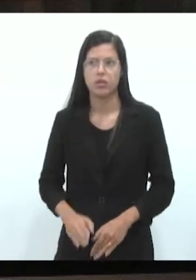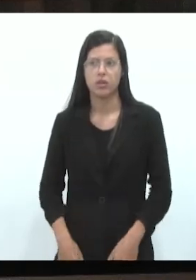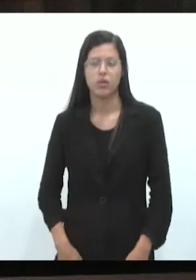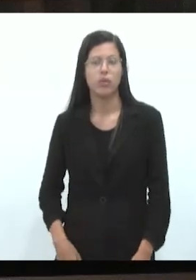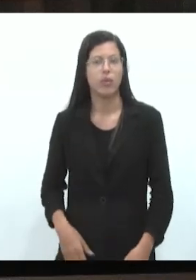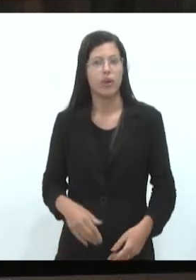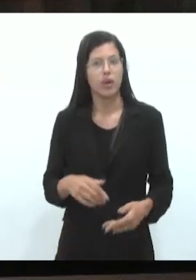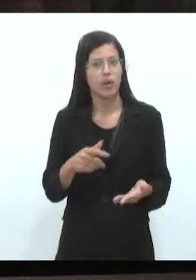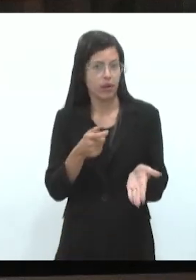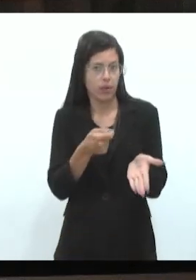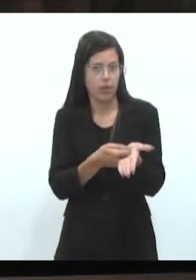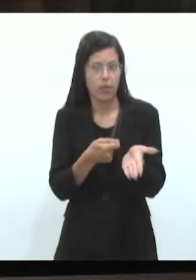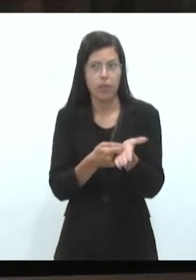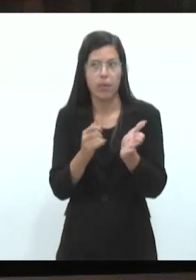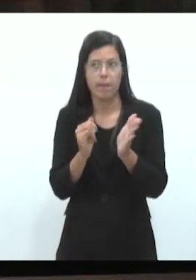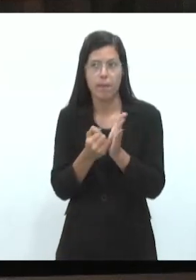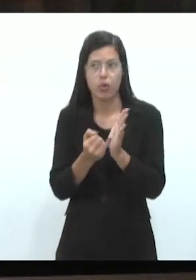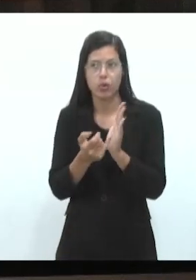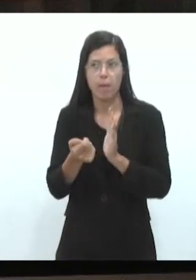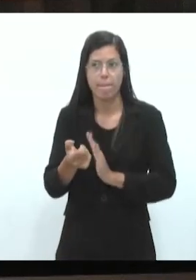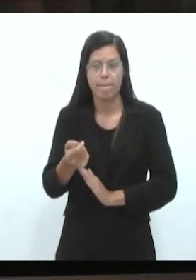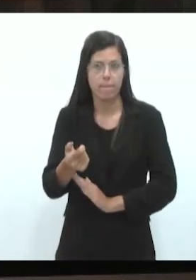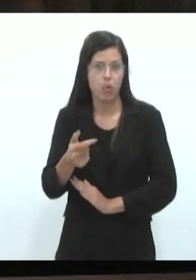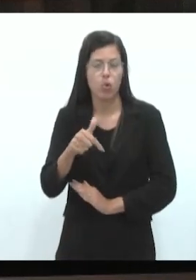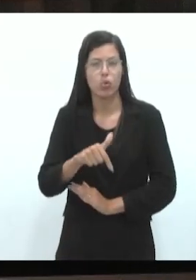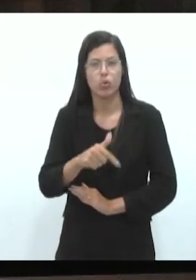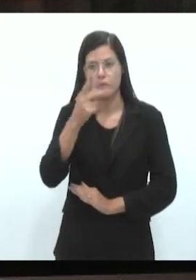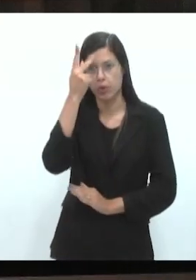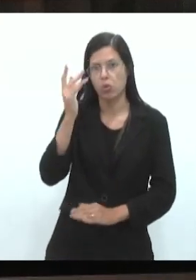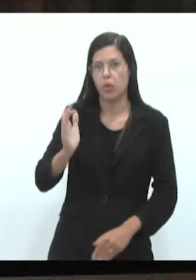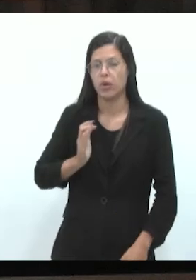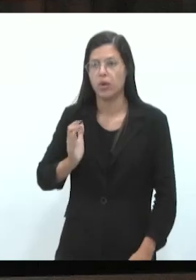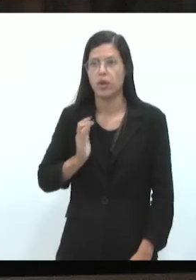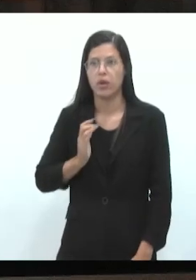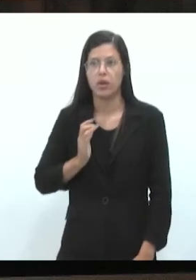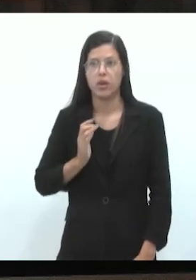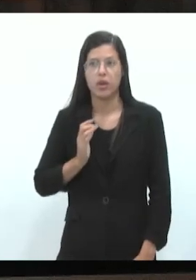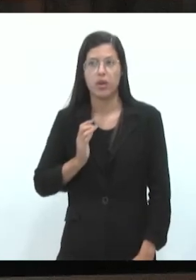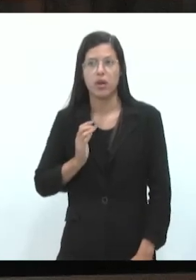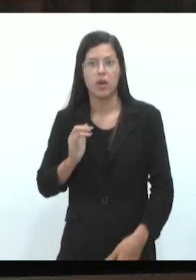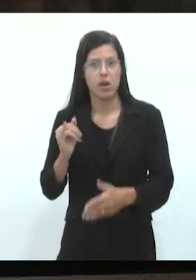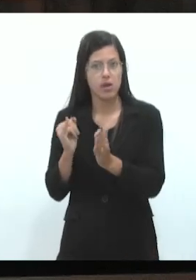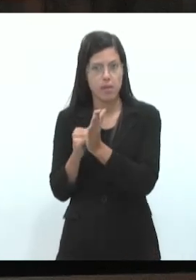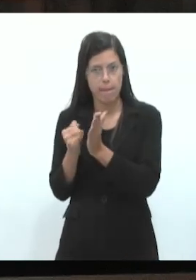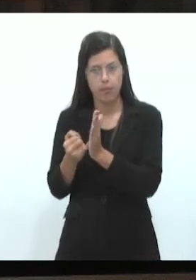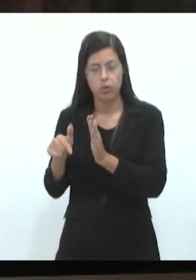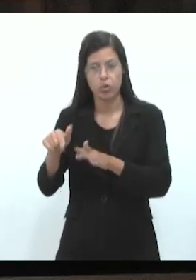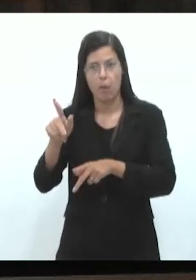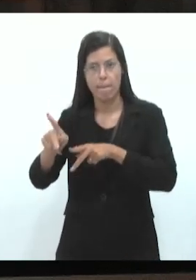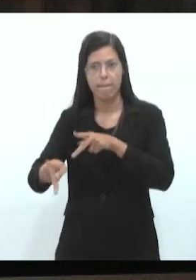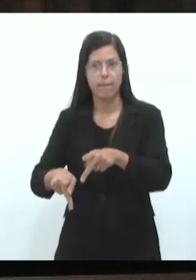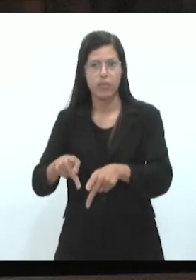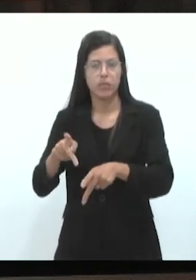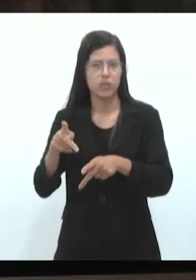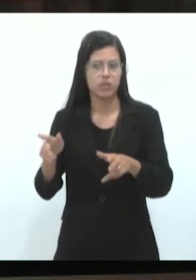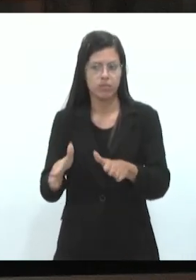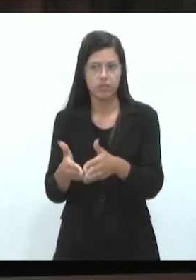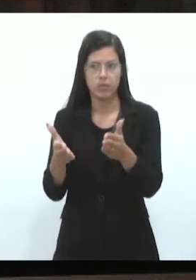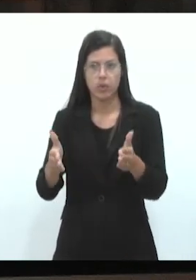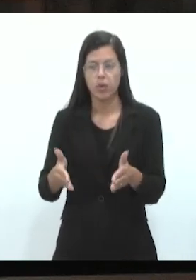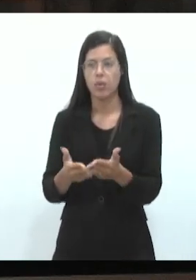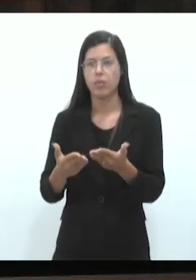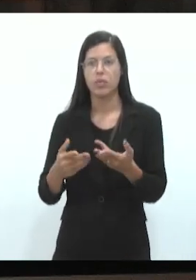muito dinheiro e sobretaxar o consumo, logo prejudicando os mais pobres, e, ao mesmo